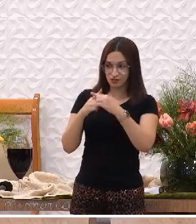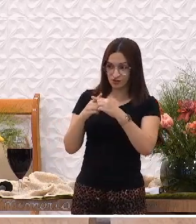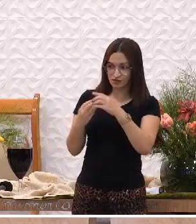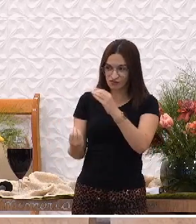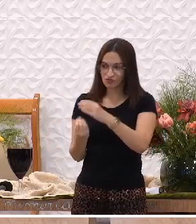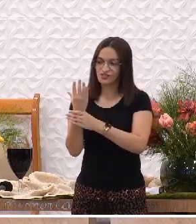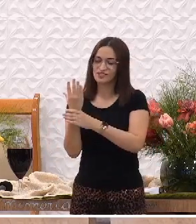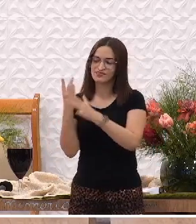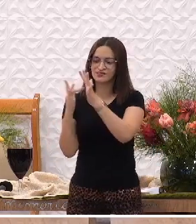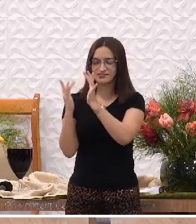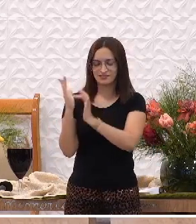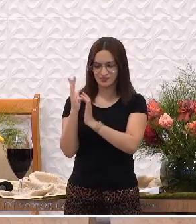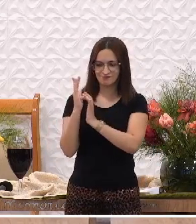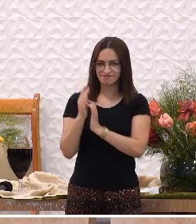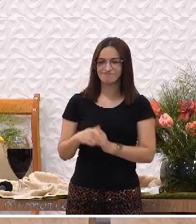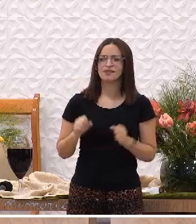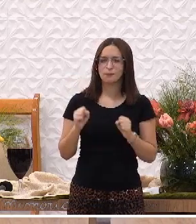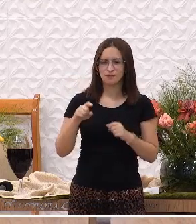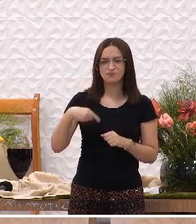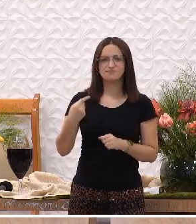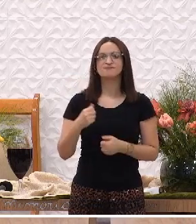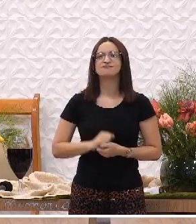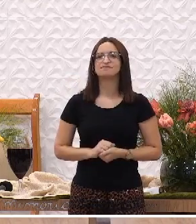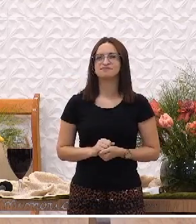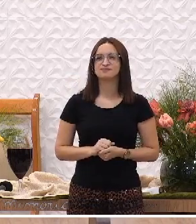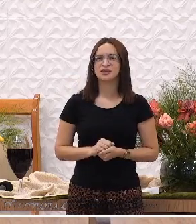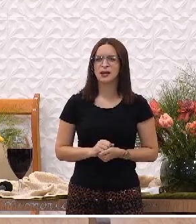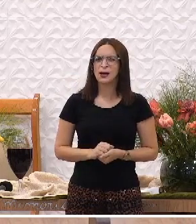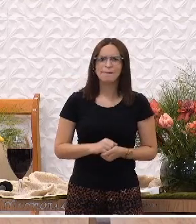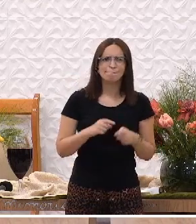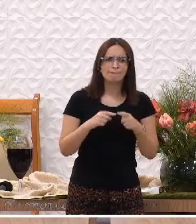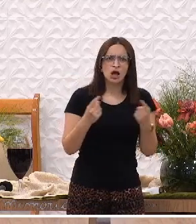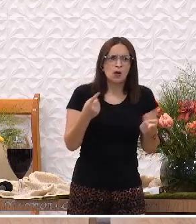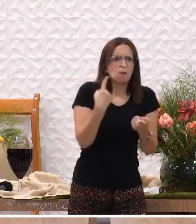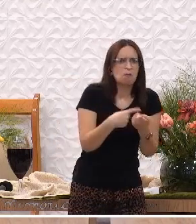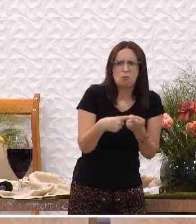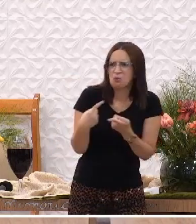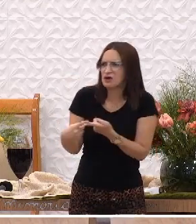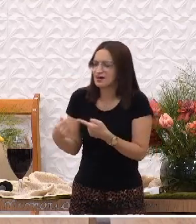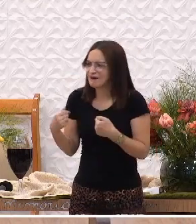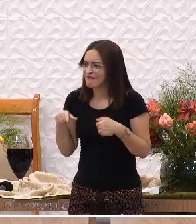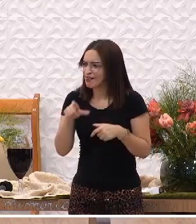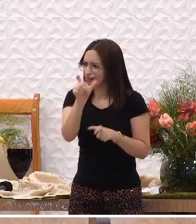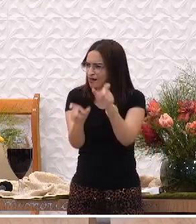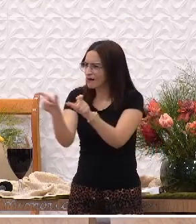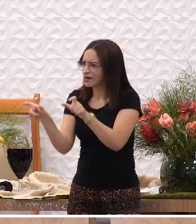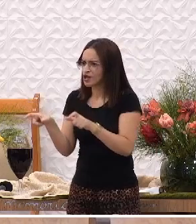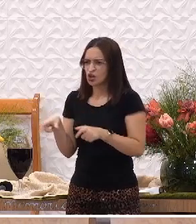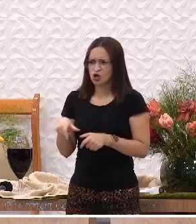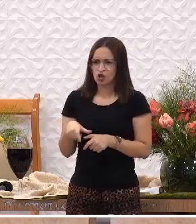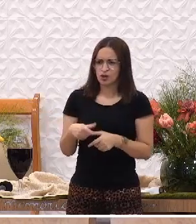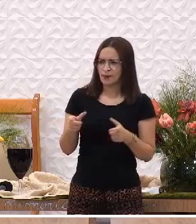Pode passar, mano. Mas por que a gente não é mais católico romano, né? Por que agora a gente é